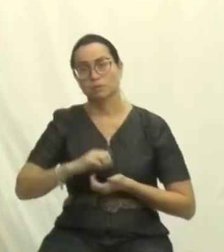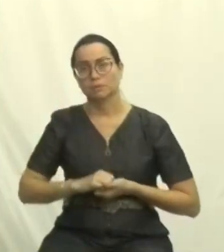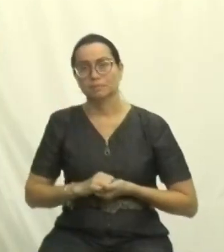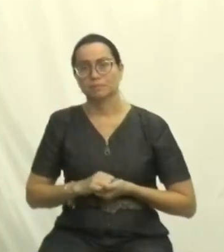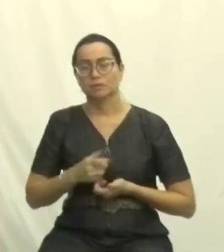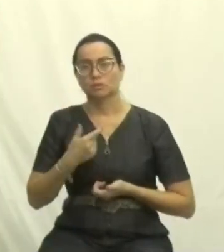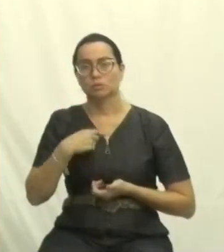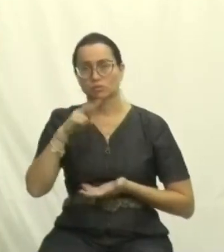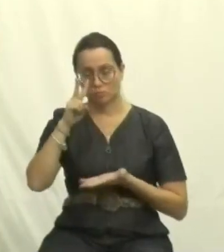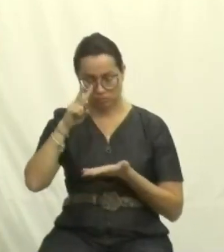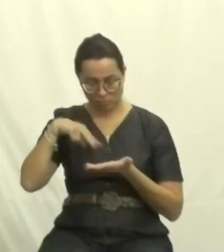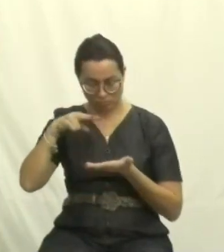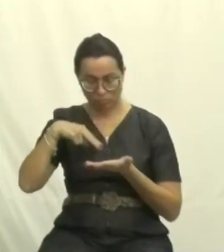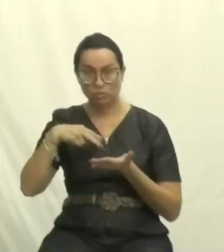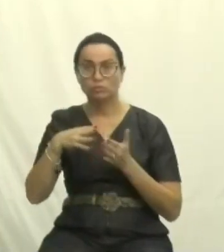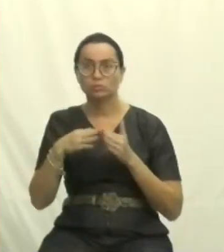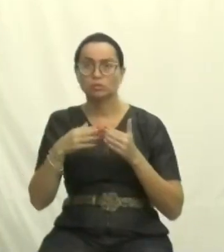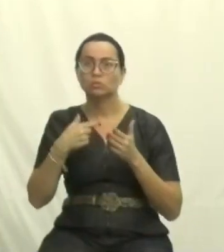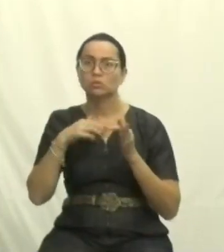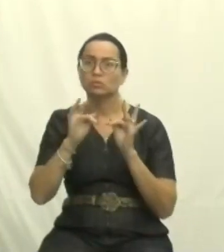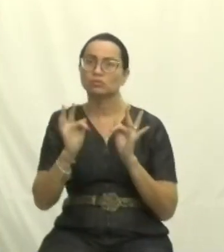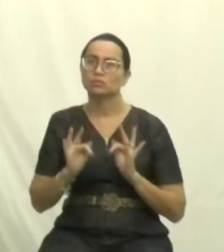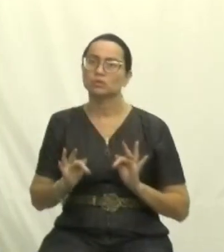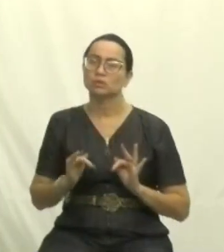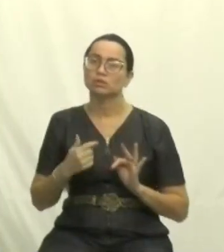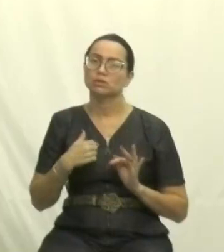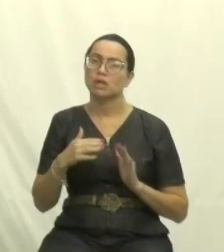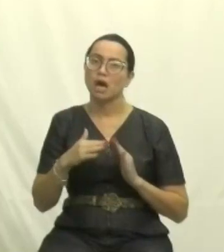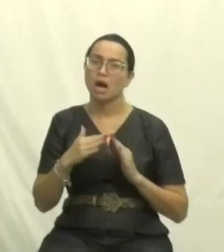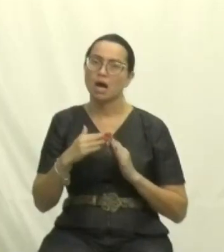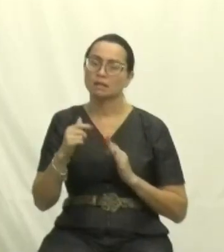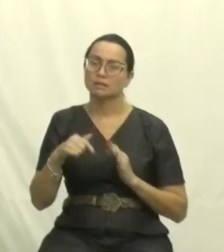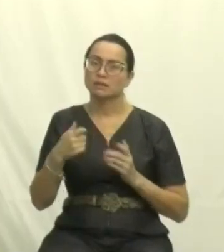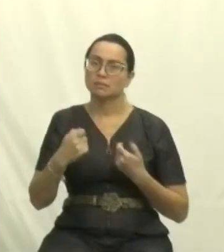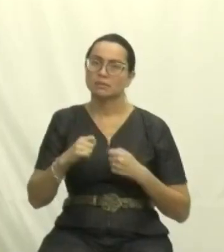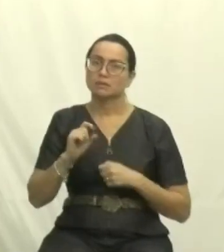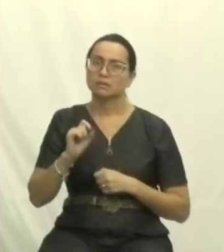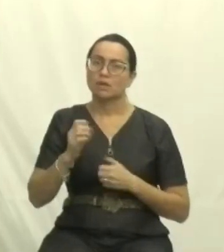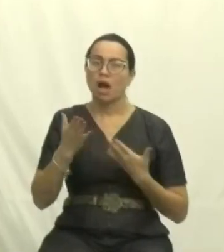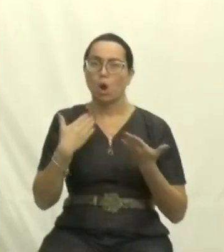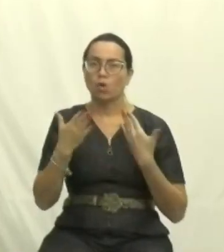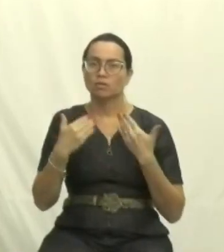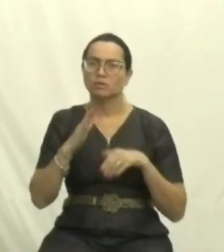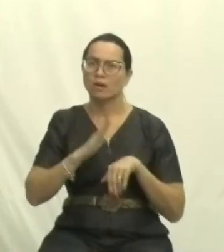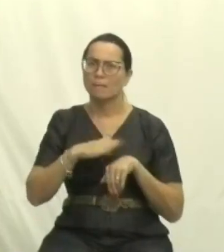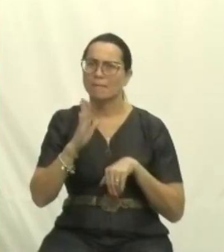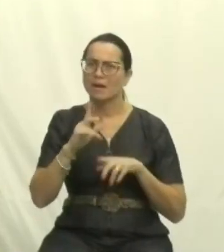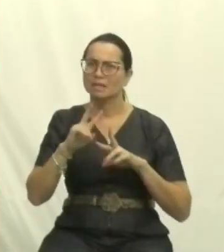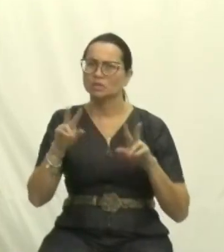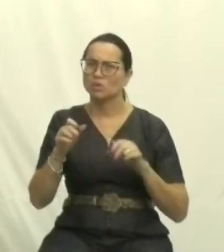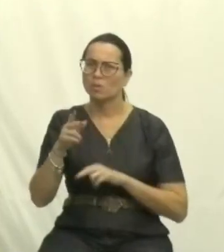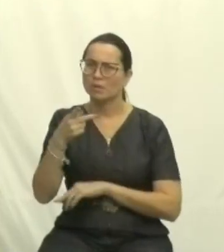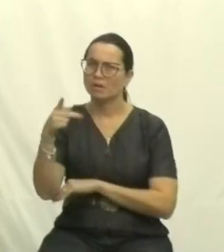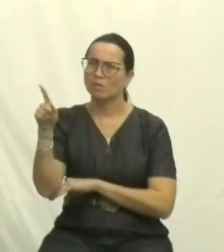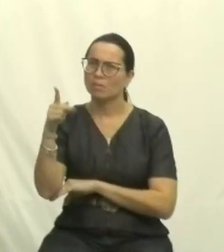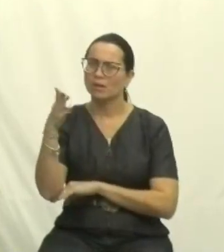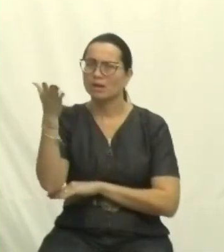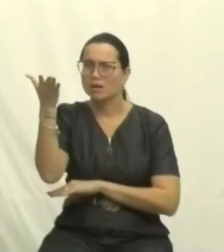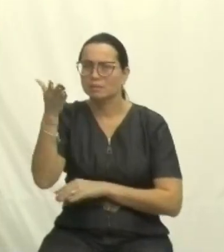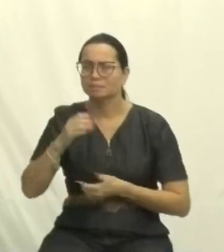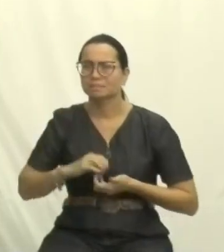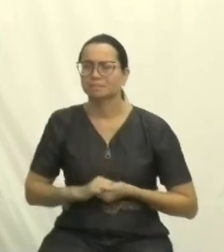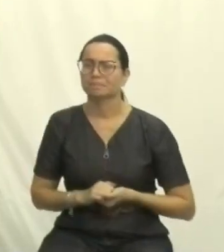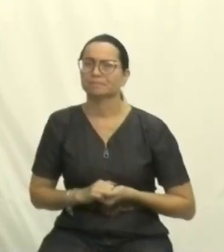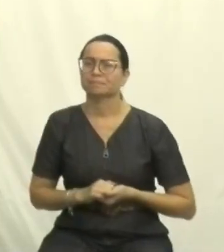muito feliz. Essa casa a gente precisa debater mais um pouco sobre aquela região. Acho que